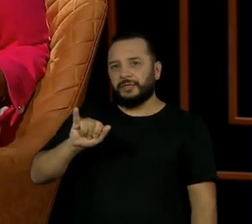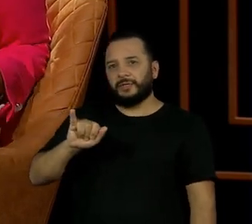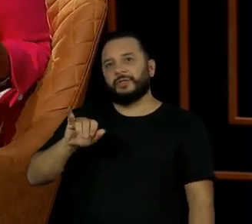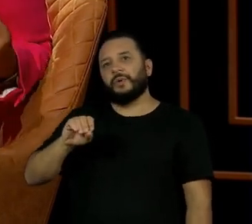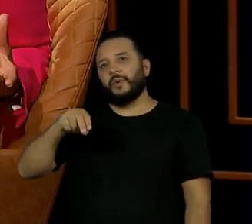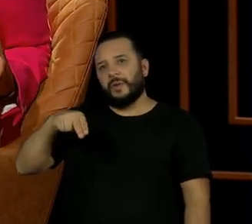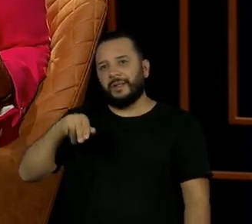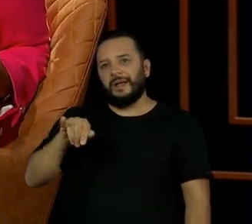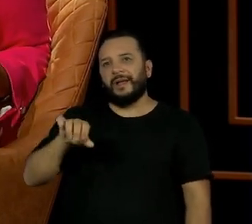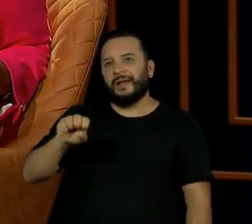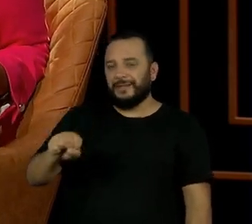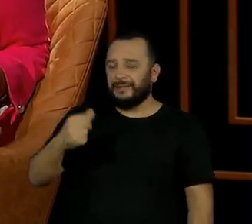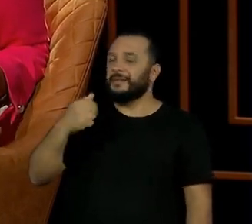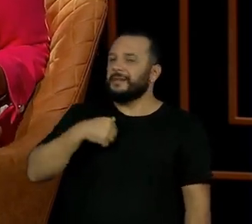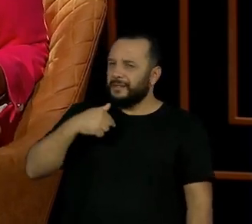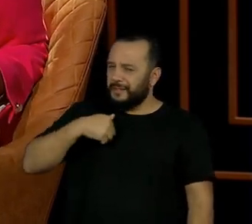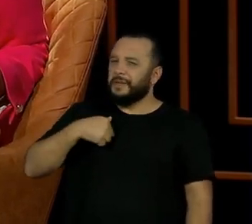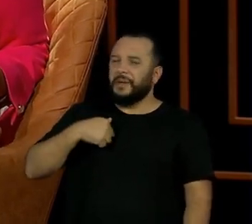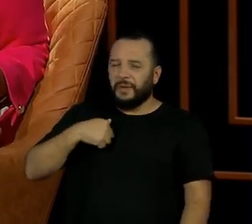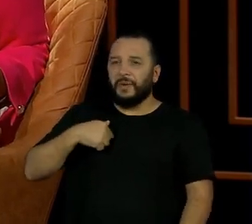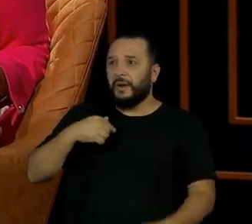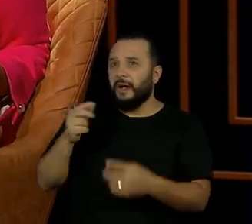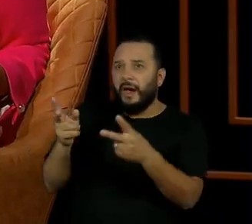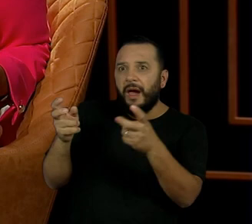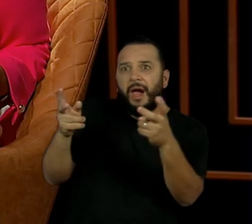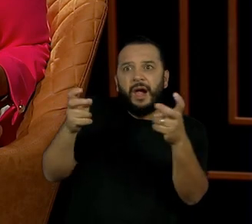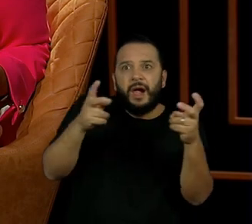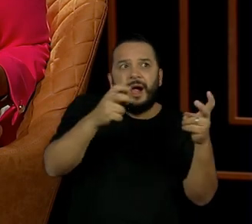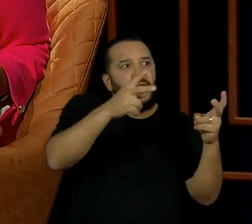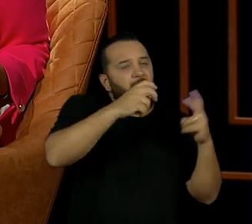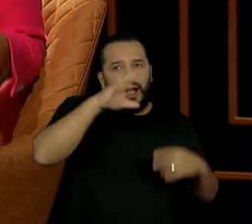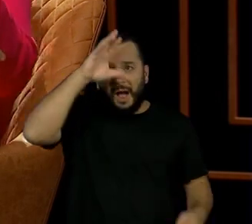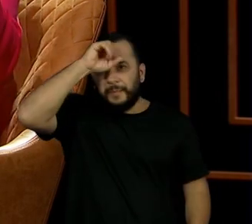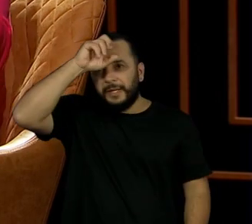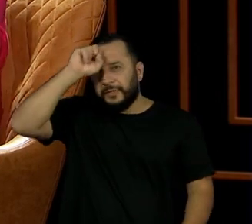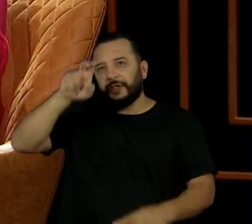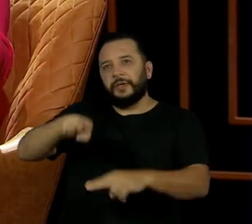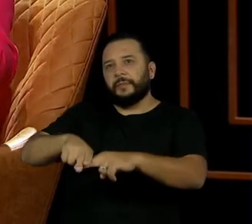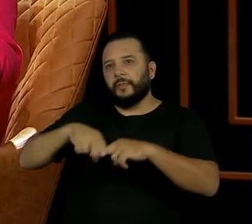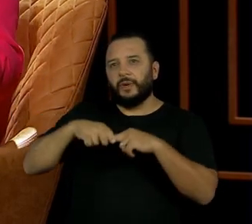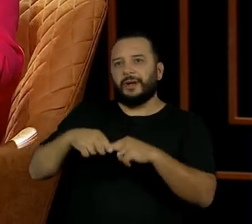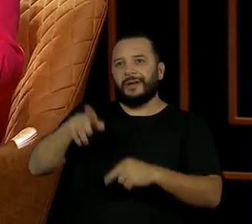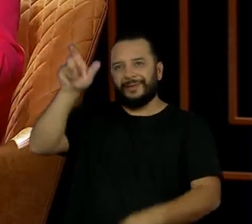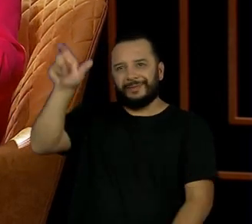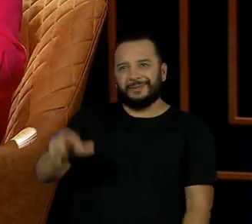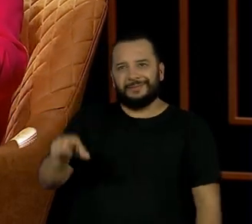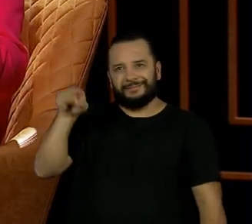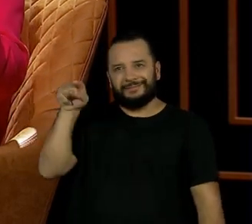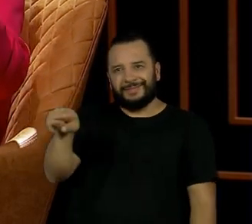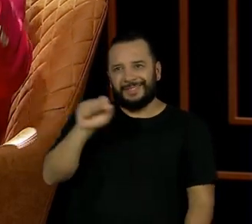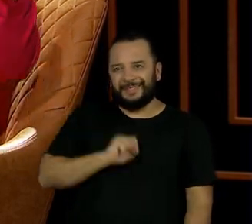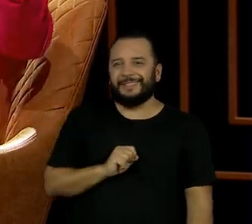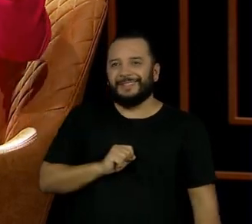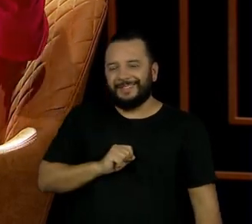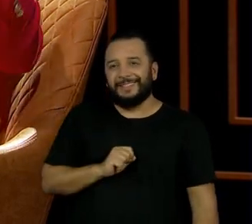um universo através dele e eles me mostraram